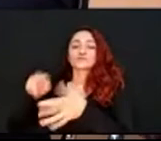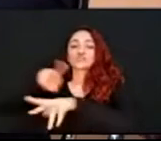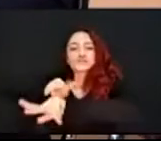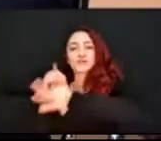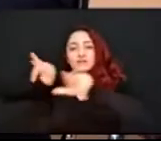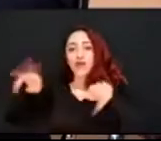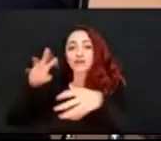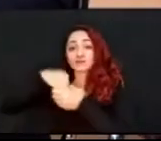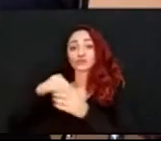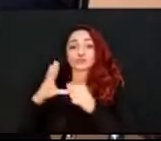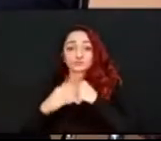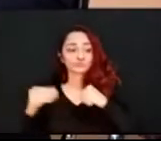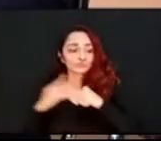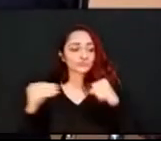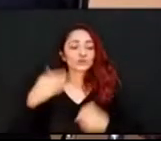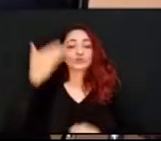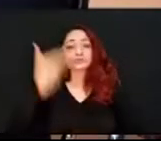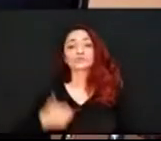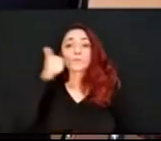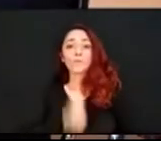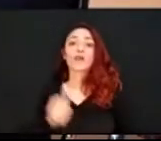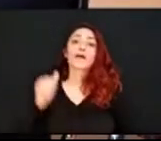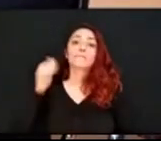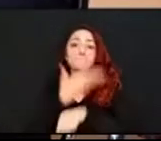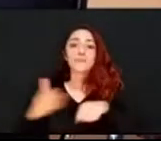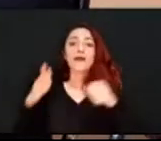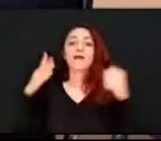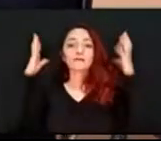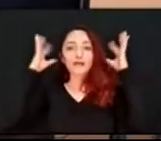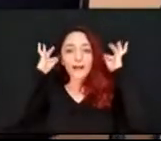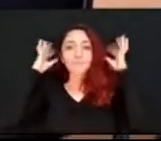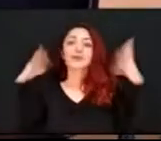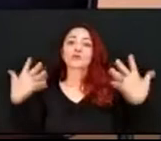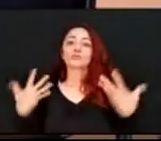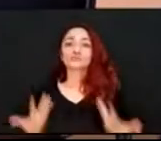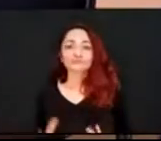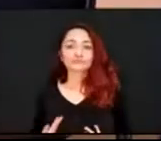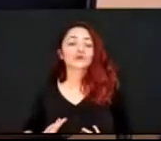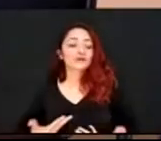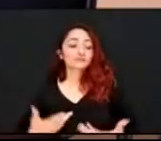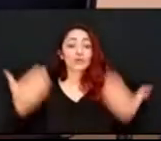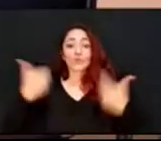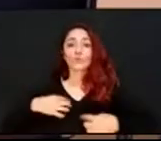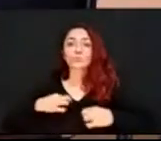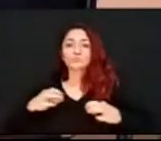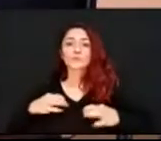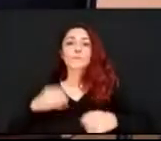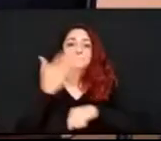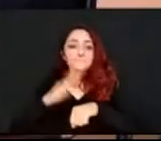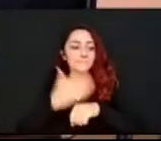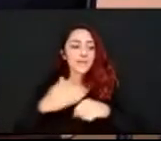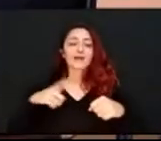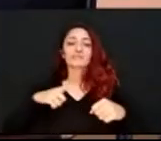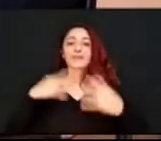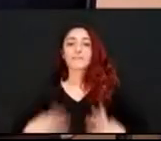Eu sou uma mulher branca eu tenho cabelo comprido cacheado e eu tô vestindo uma blusa branca com listras marrom